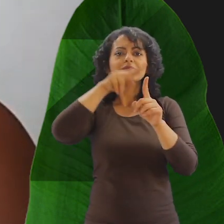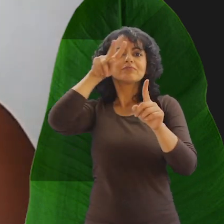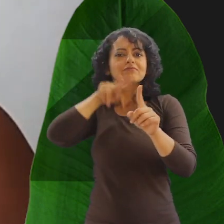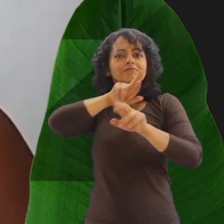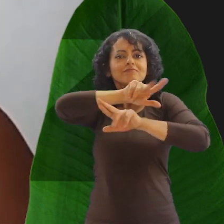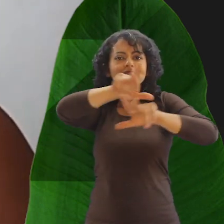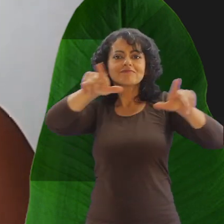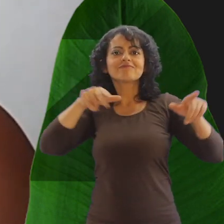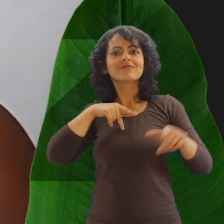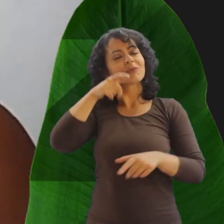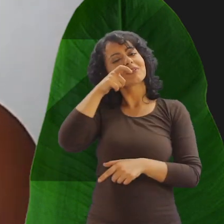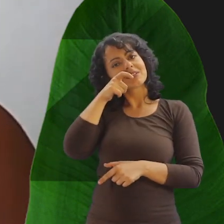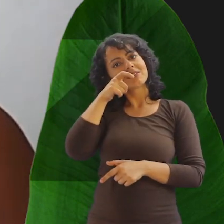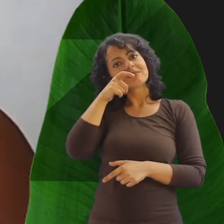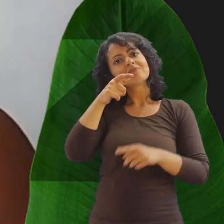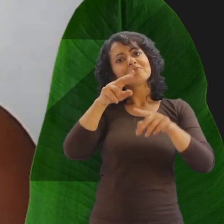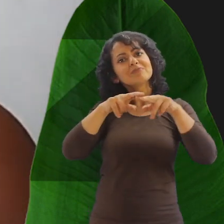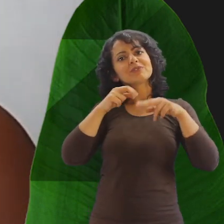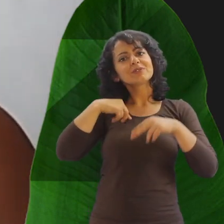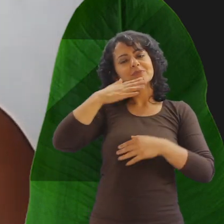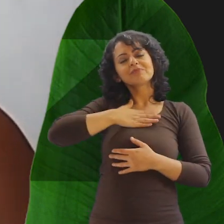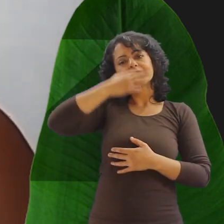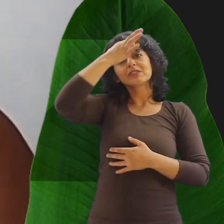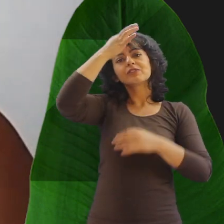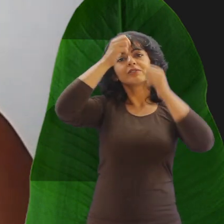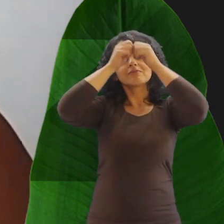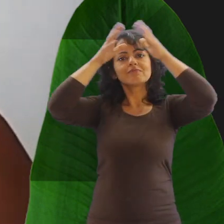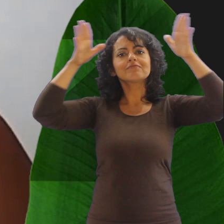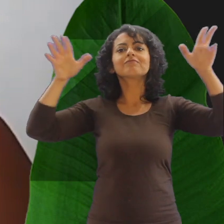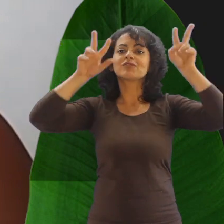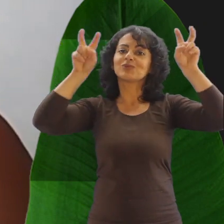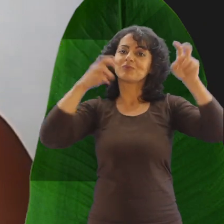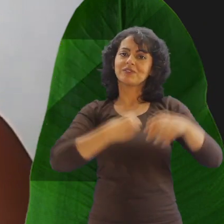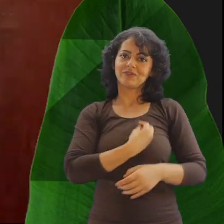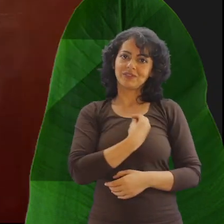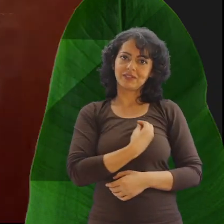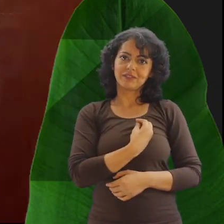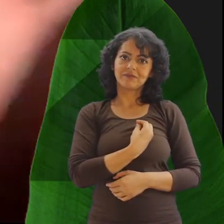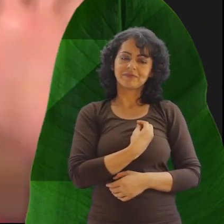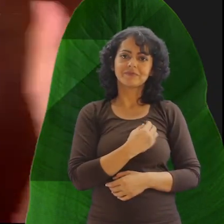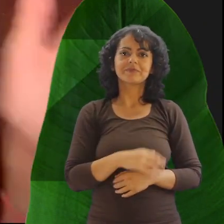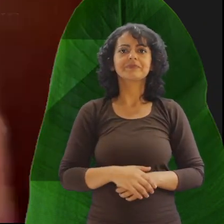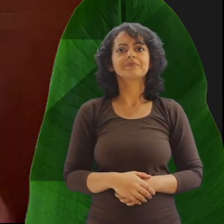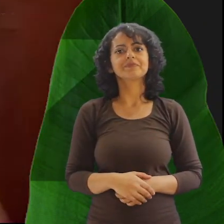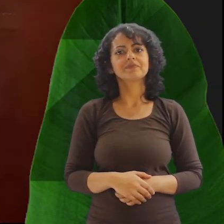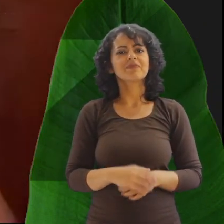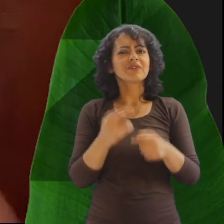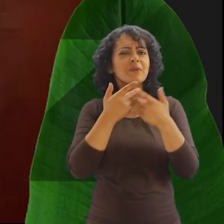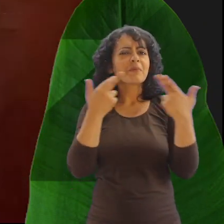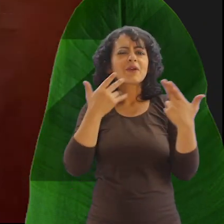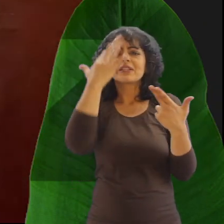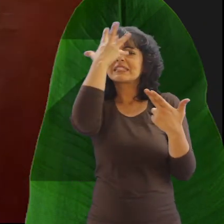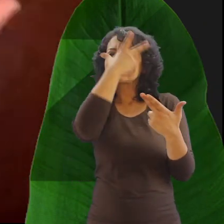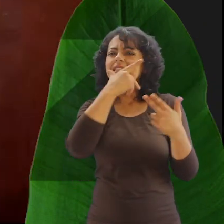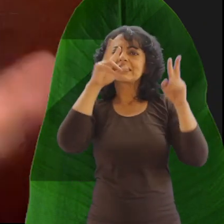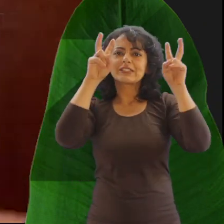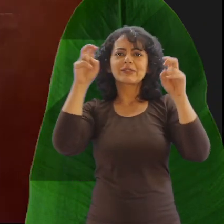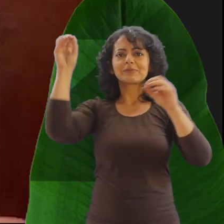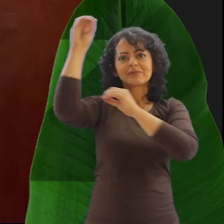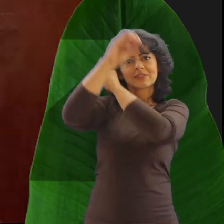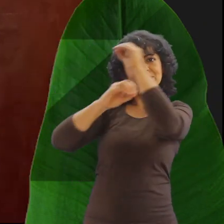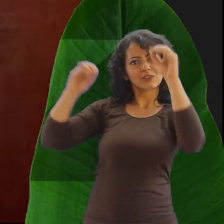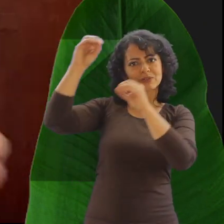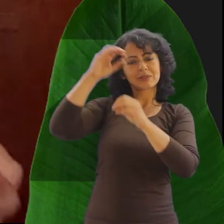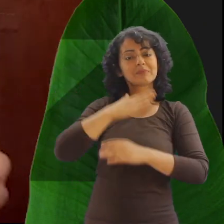outras perspectivas. Isso vai ampliar a consciência que eu tenho sobre a vida. A coisa mais linda da astrologia para mim é que ela